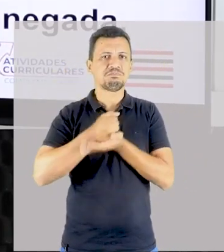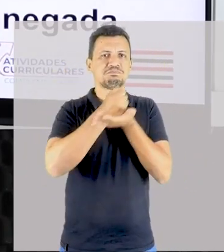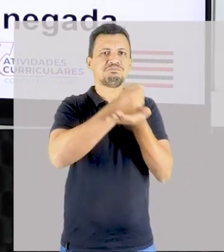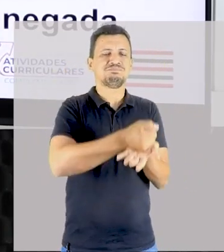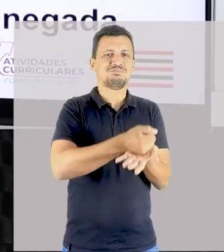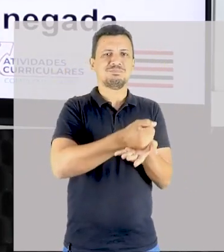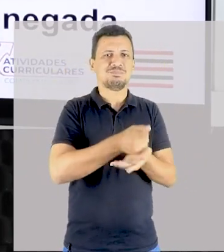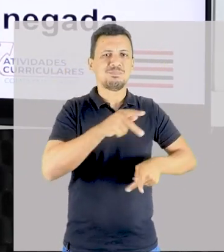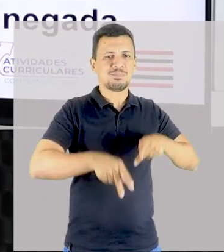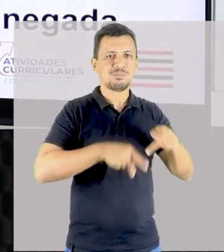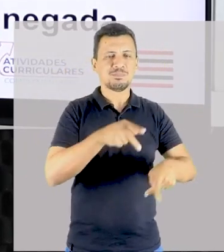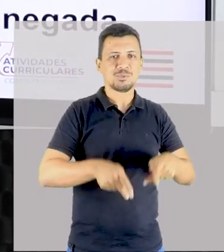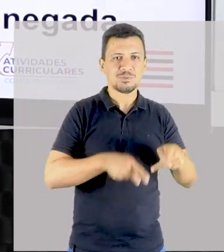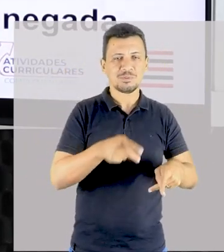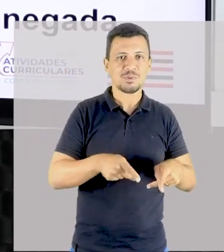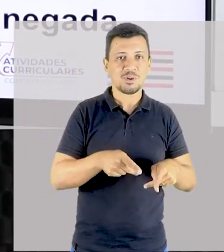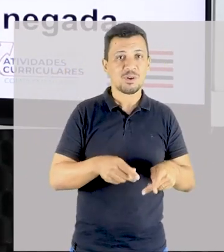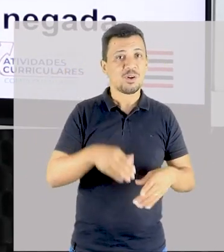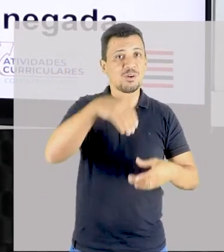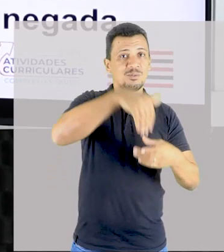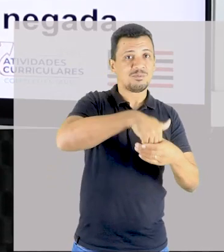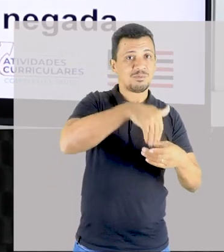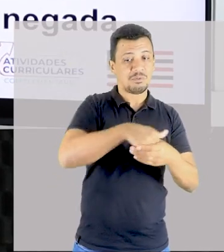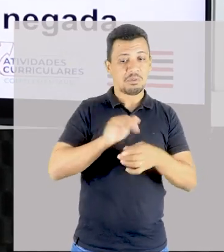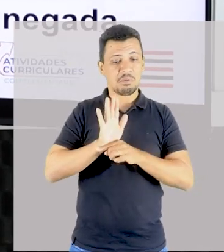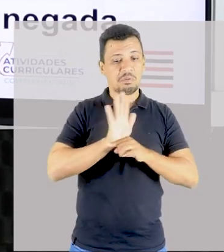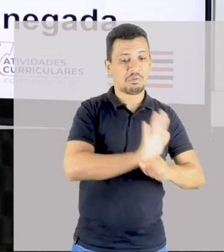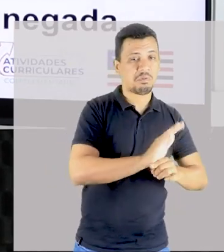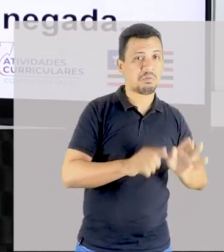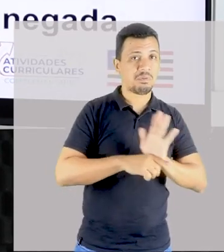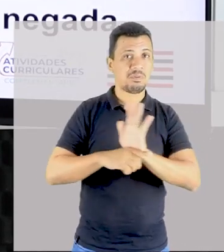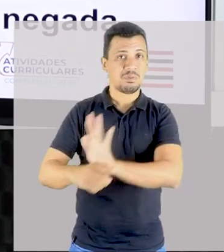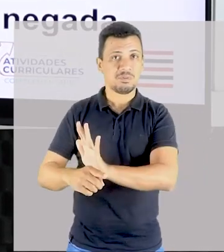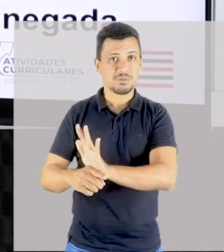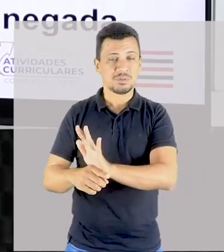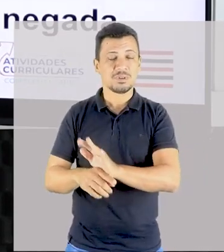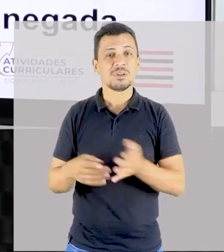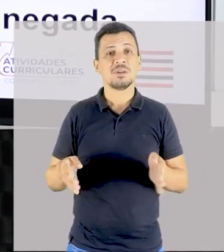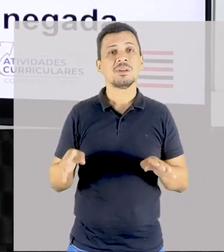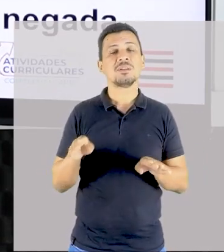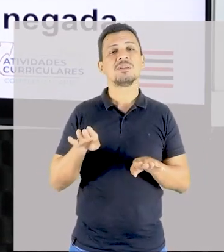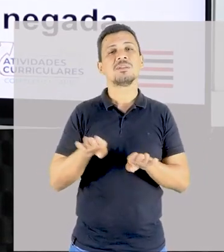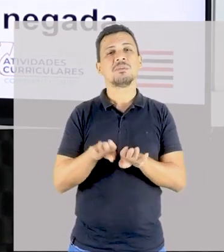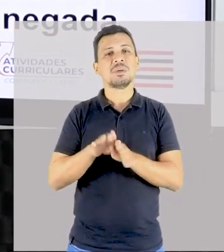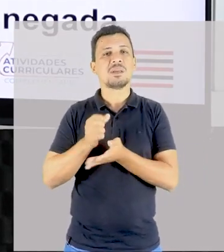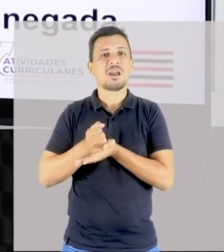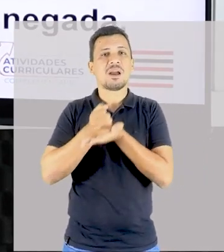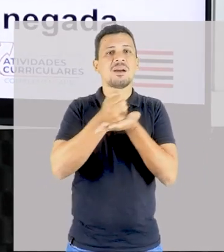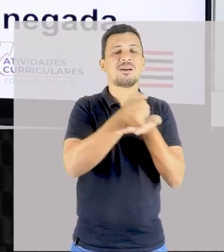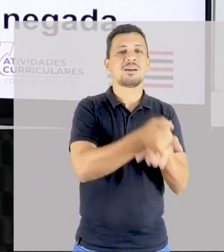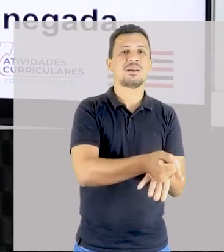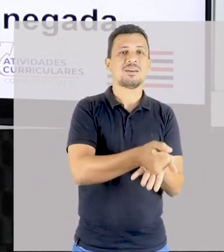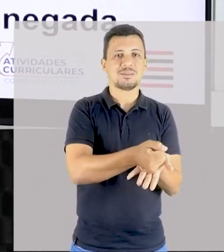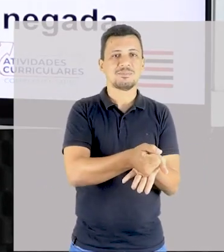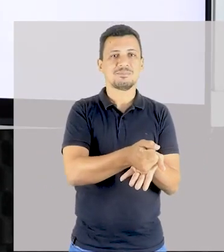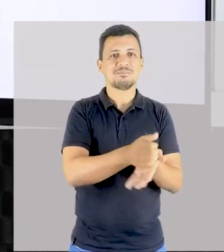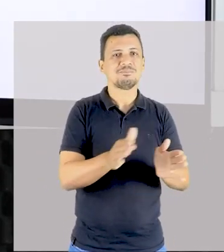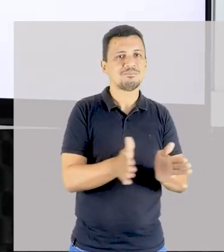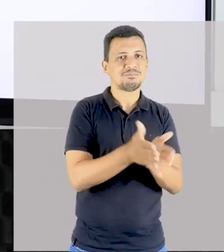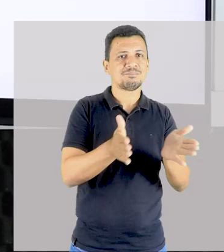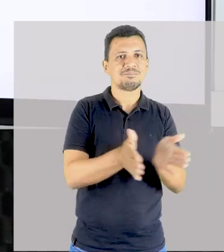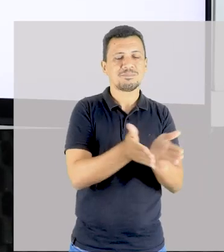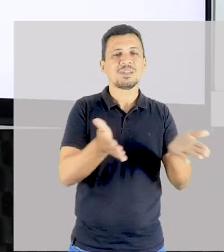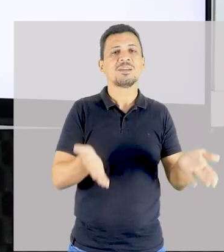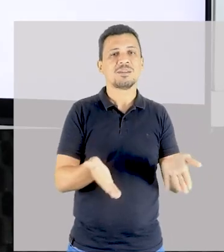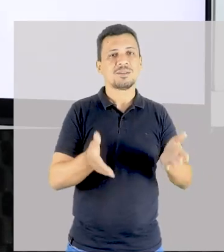clientelismo e instituições político-partidárias o assistencialismo e a cidad negada